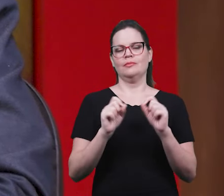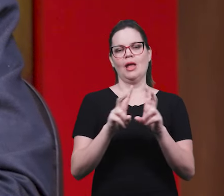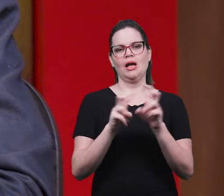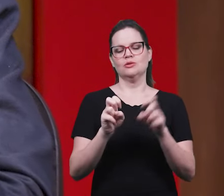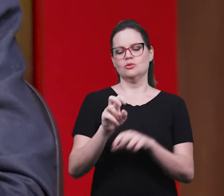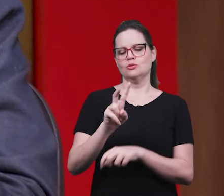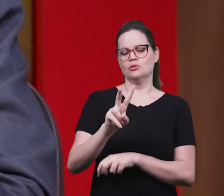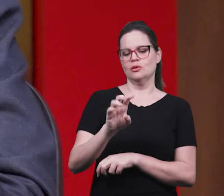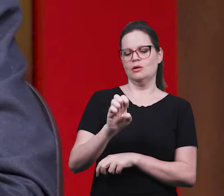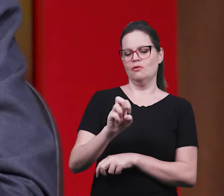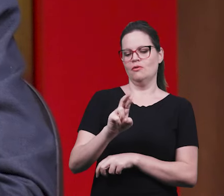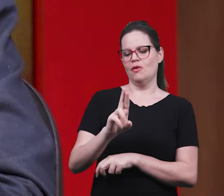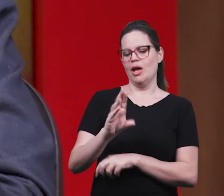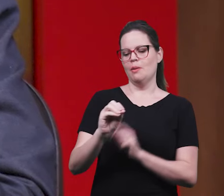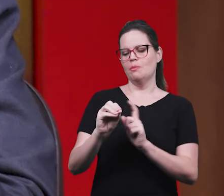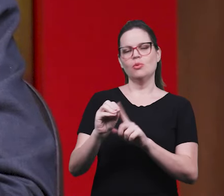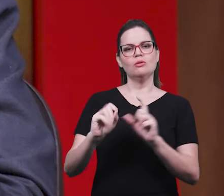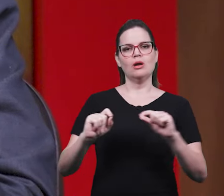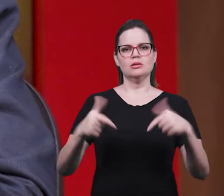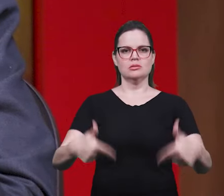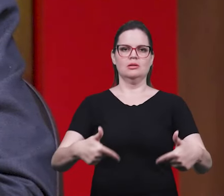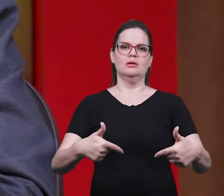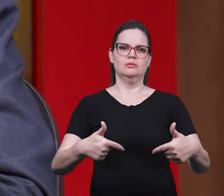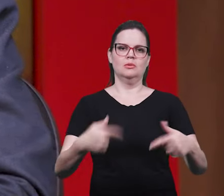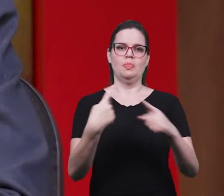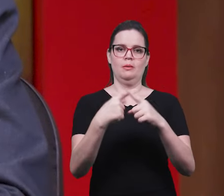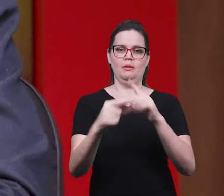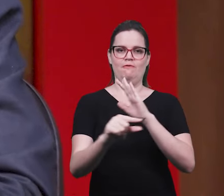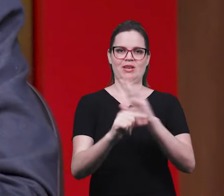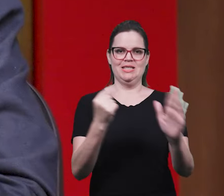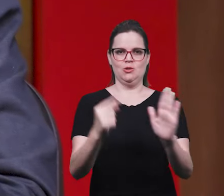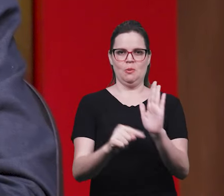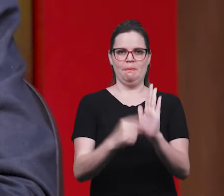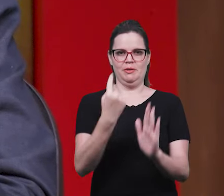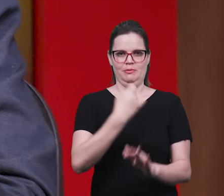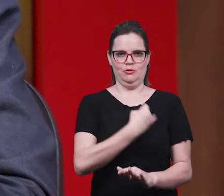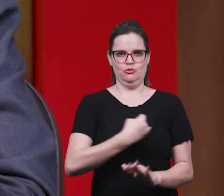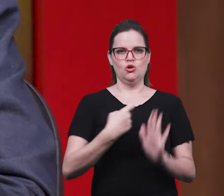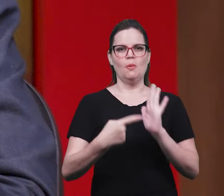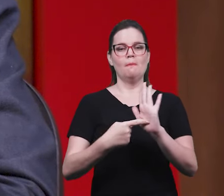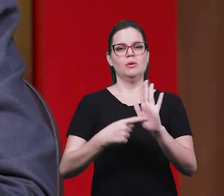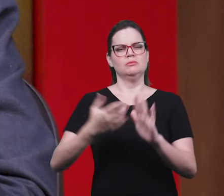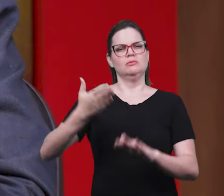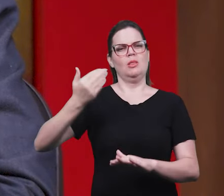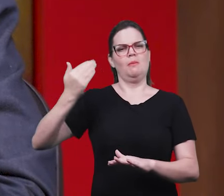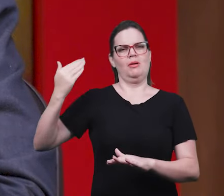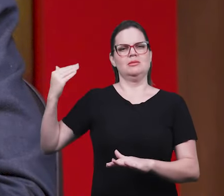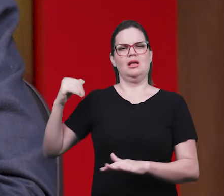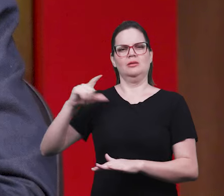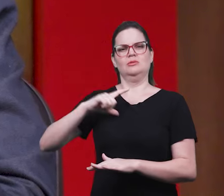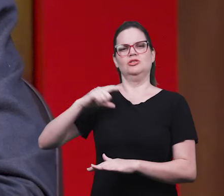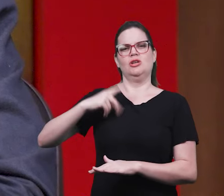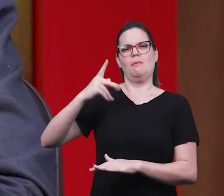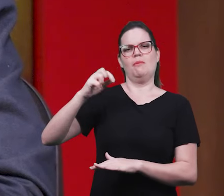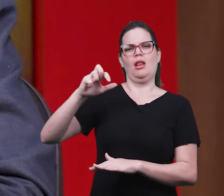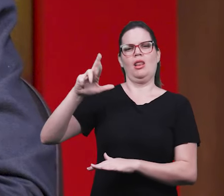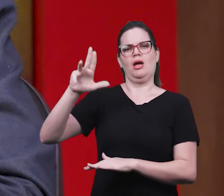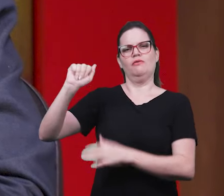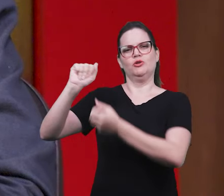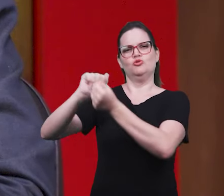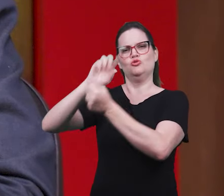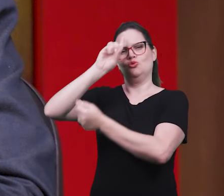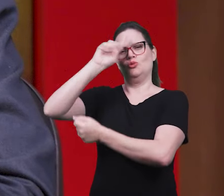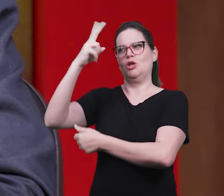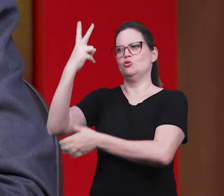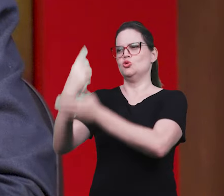né? Porque, primeiro, no primeiro verso de João, diz assim: no princípio era o Verbo. E o Verbo estava com Deus. É a